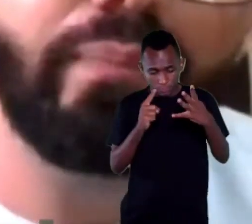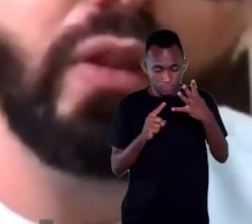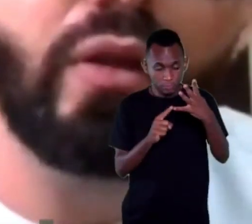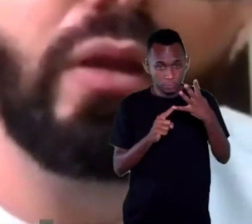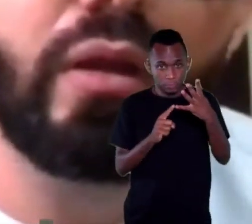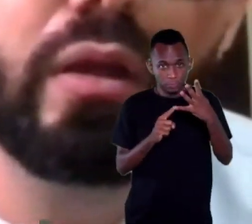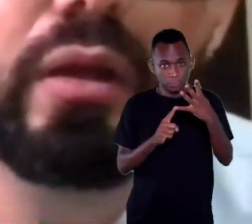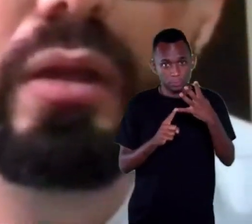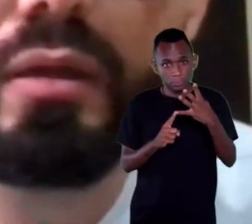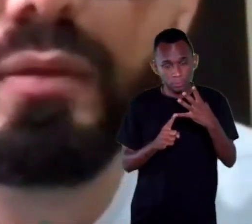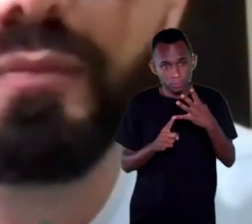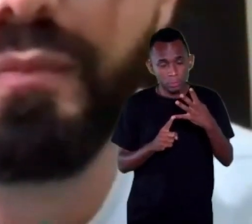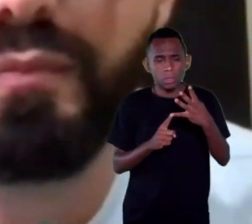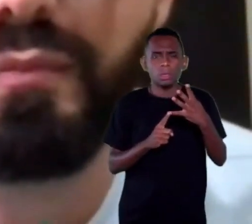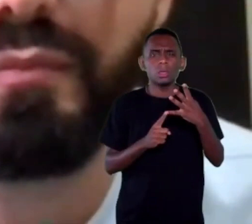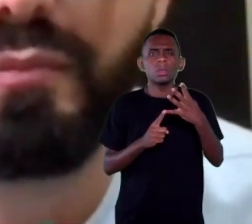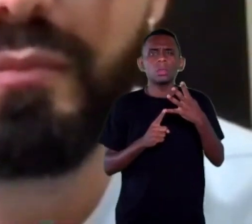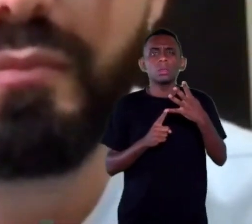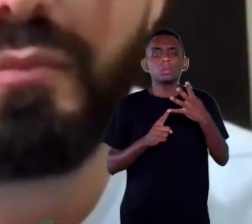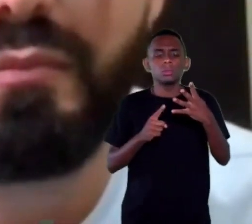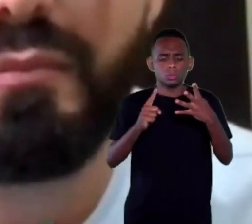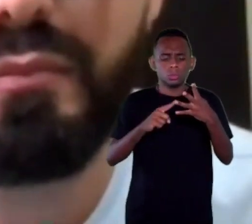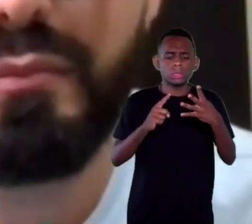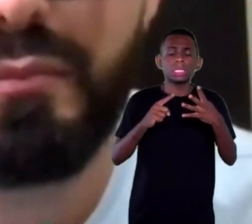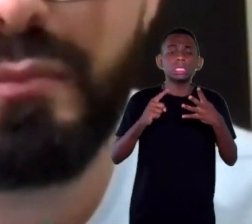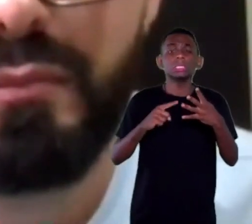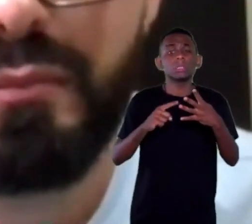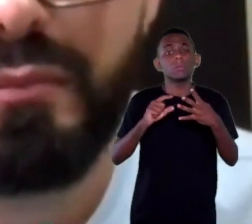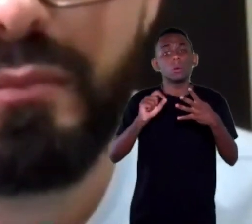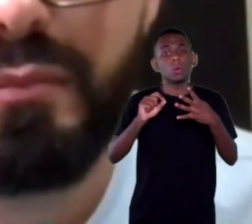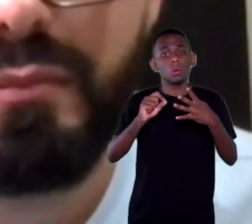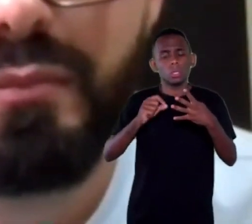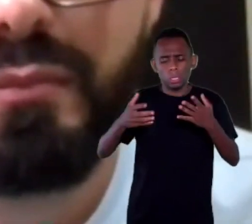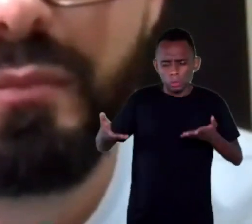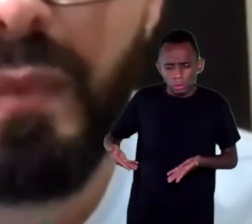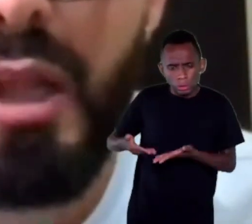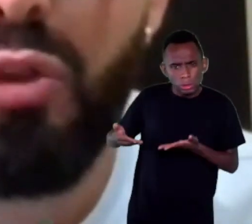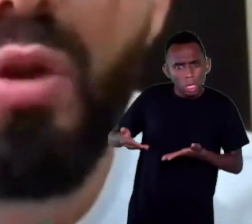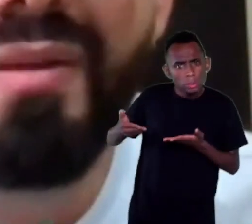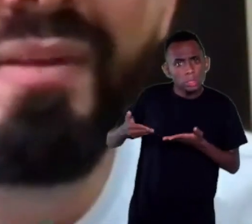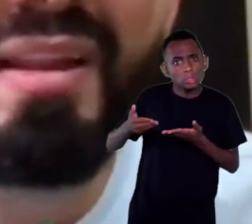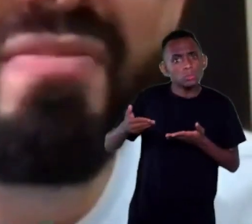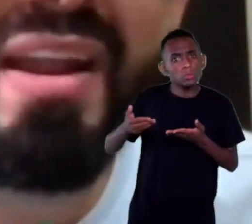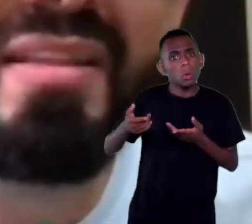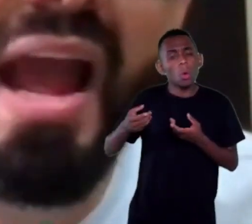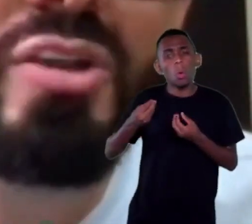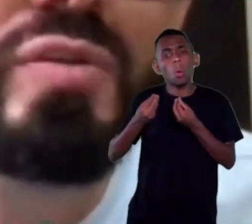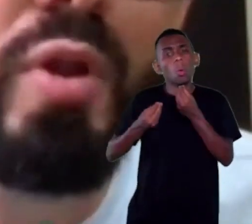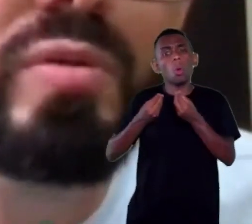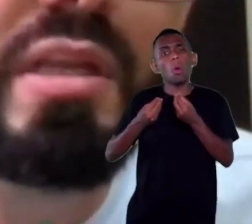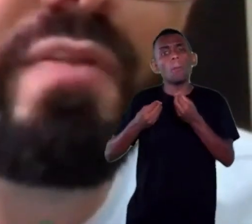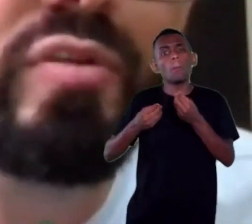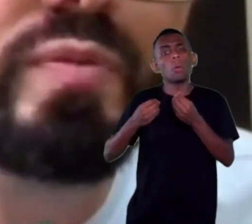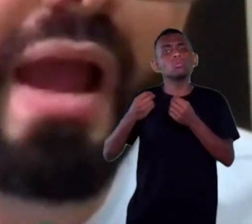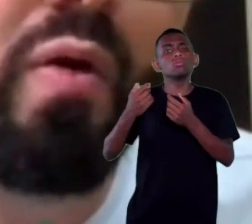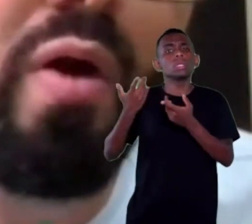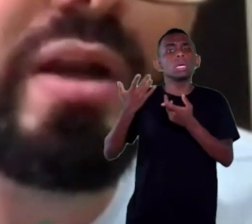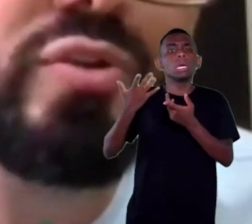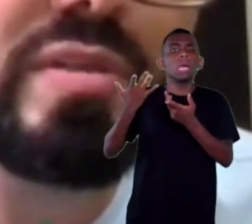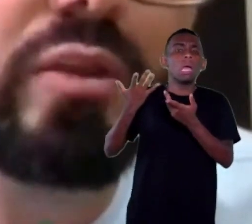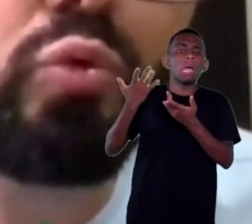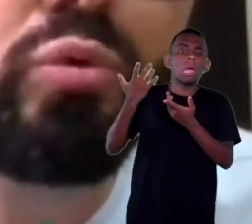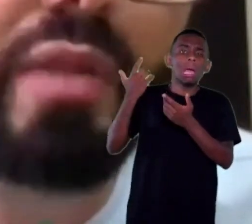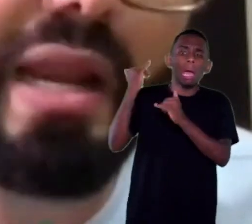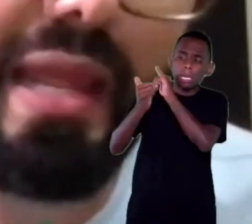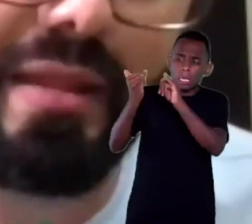Catrina... Bom que esse aí você se inspirou lá pelo Tupiniquim, por uma das lendas lá do lobisomem? Na verdade, os meus livros